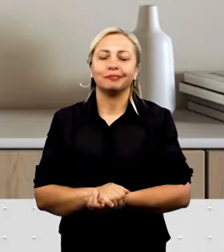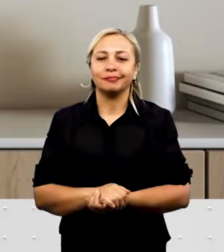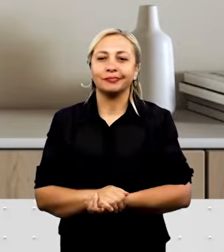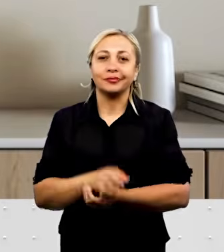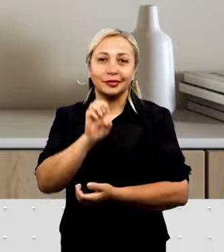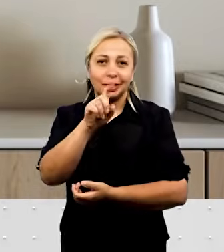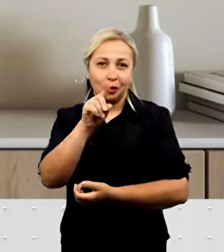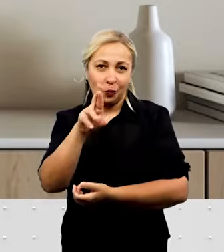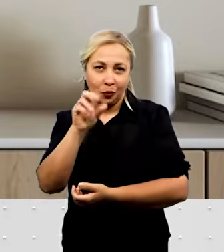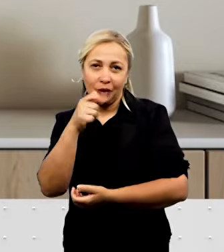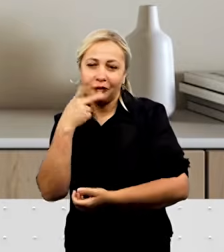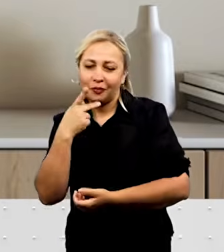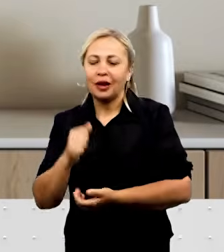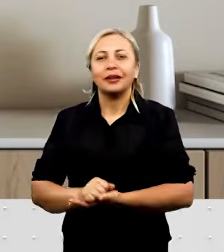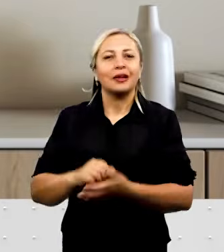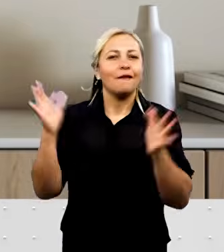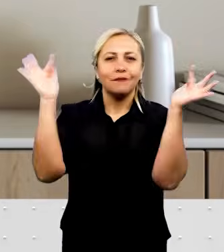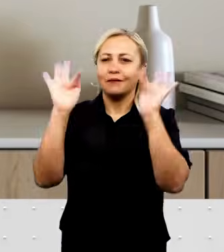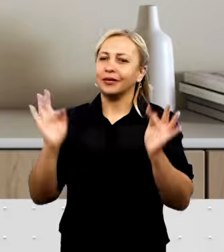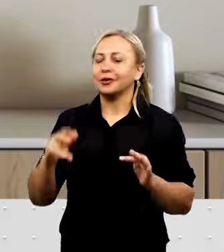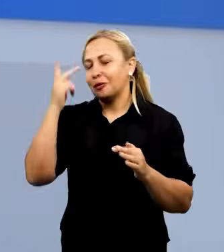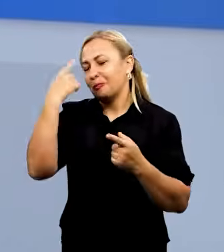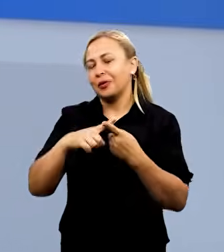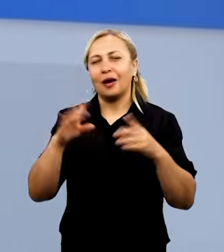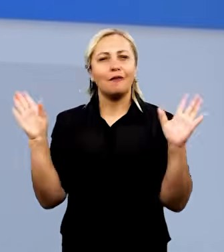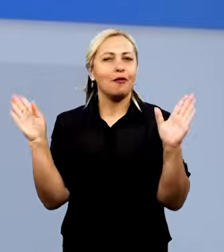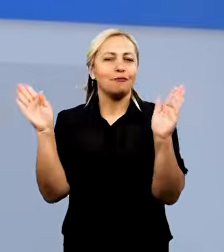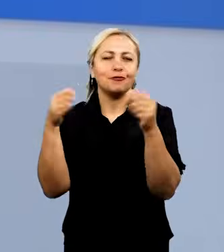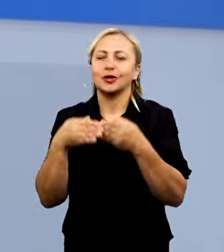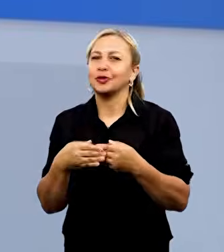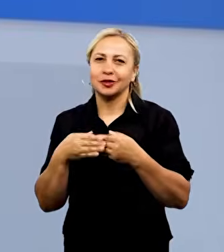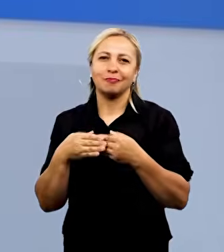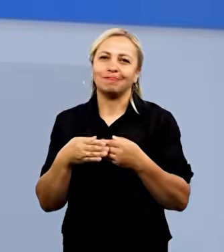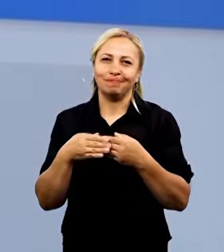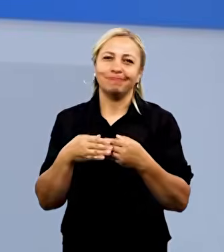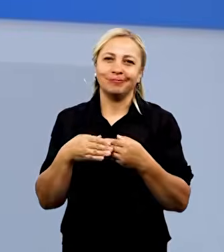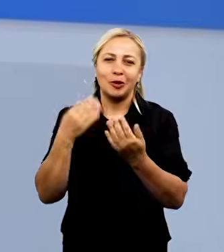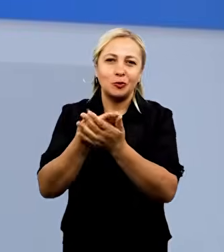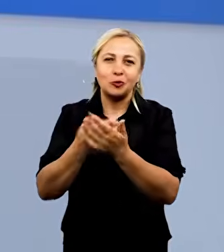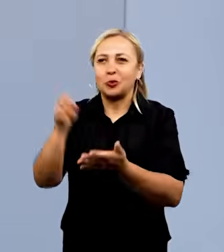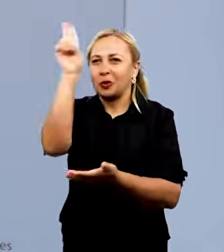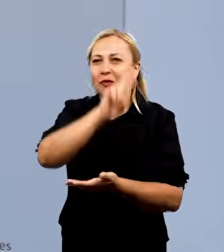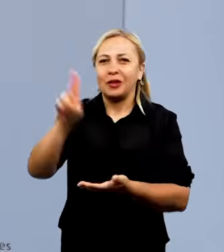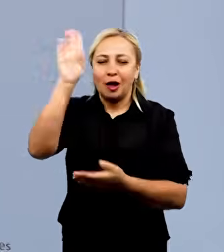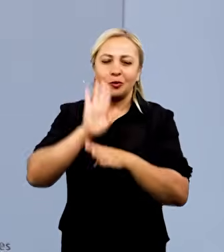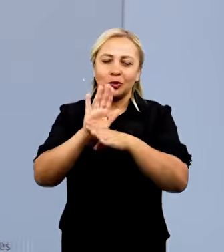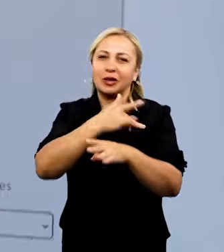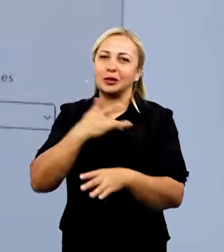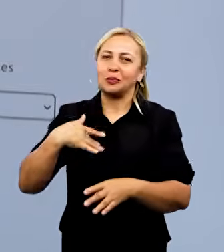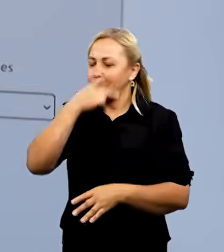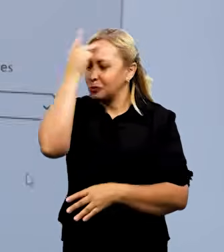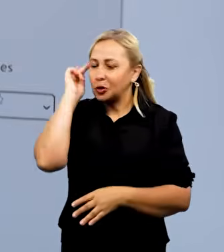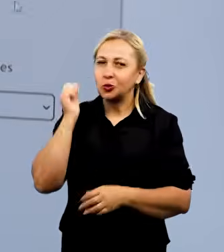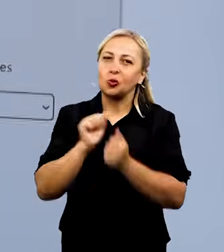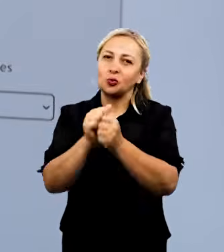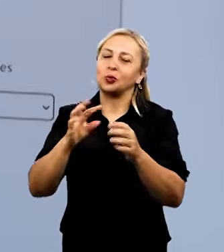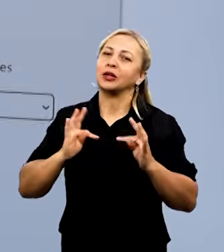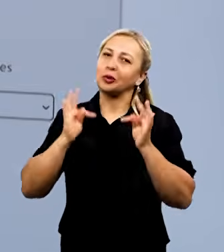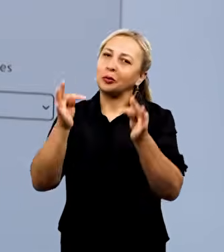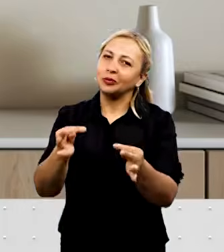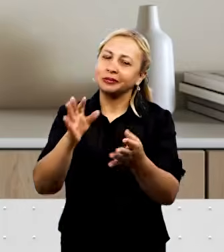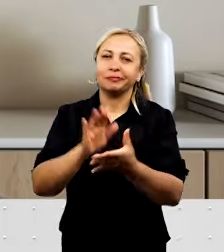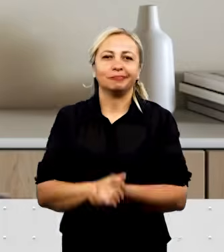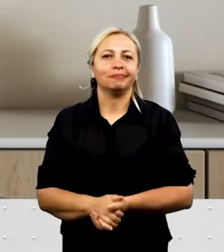que está feliz em fechar o seu ciclo acadêmico, contribuindo com a saúde das pessoas por meio da